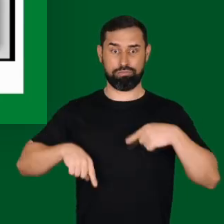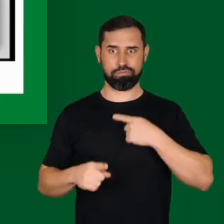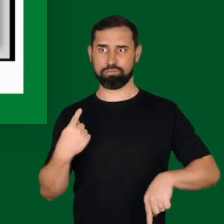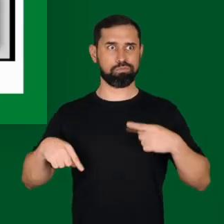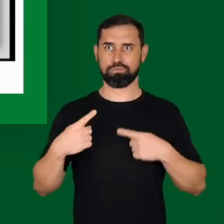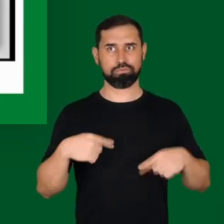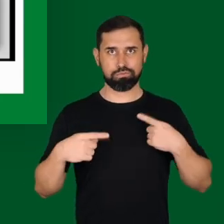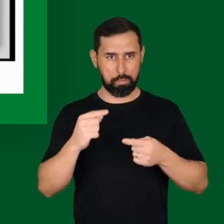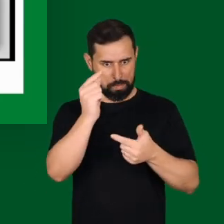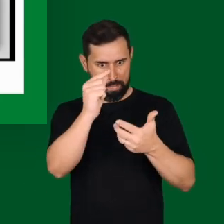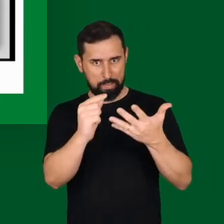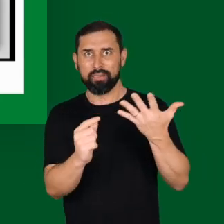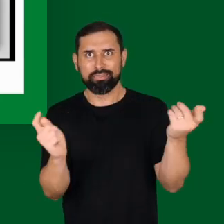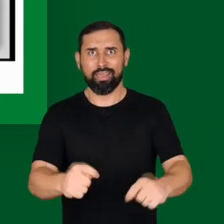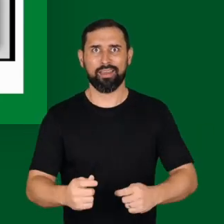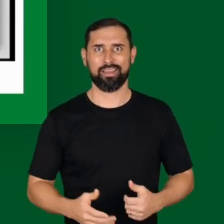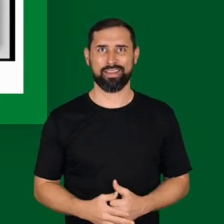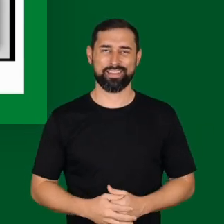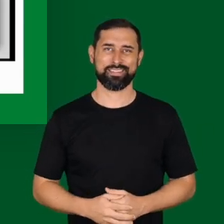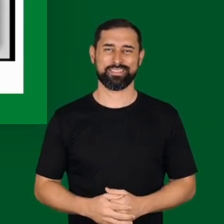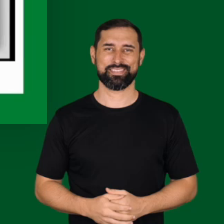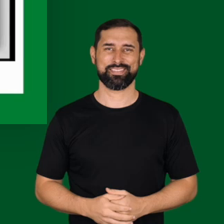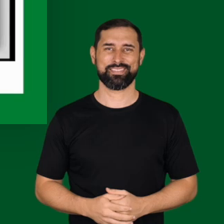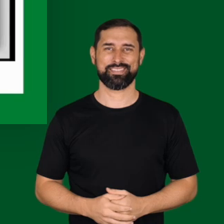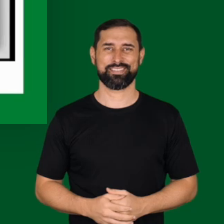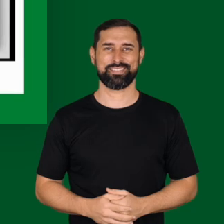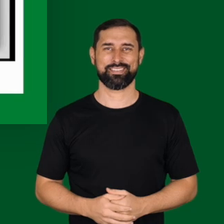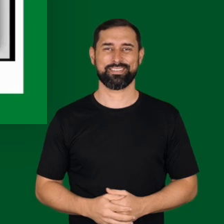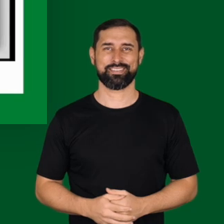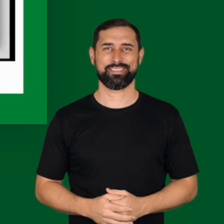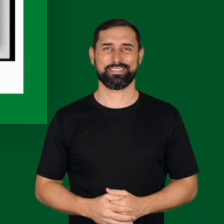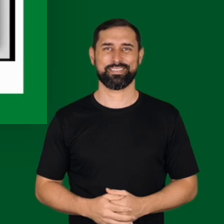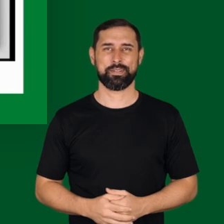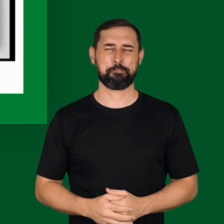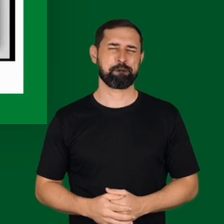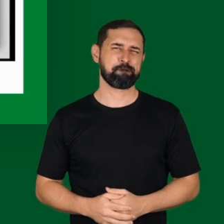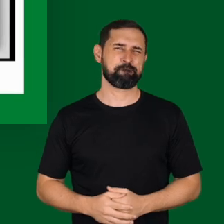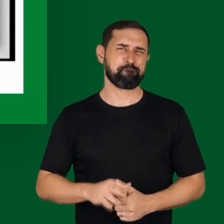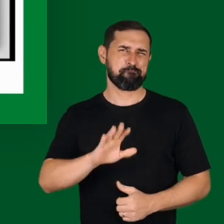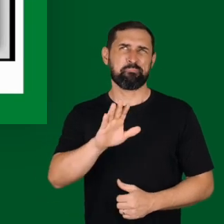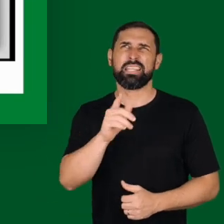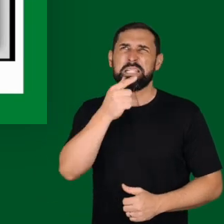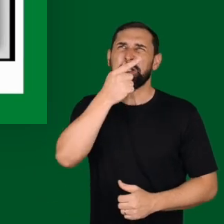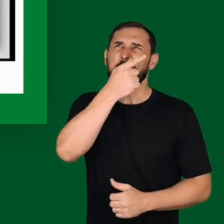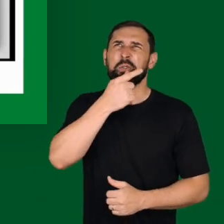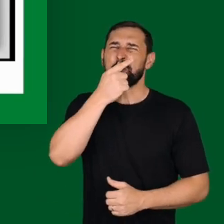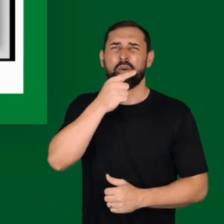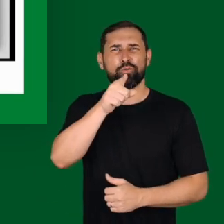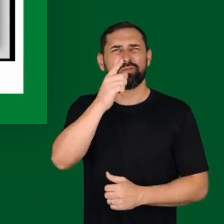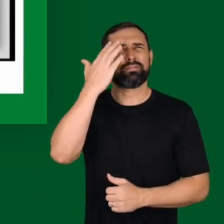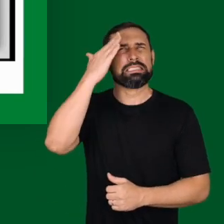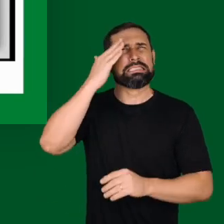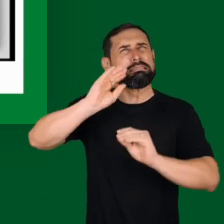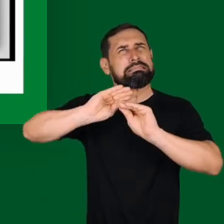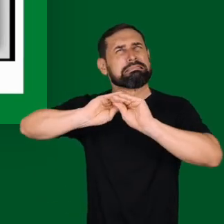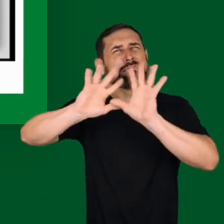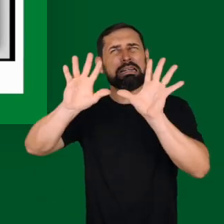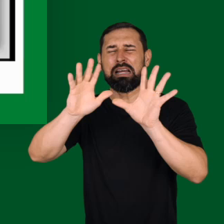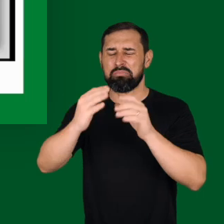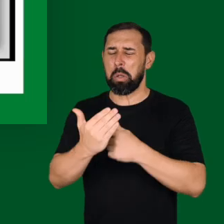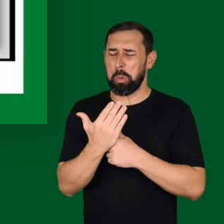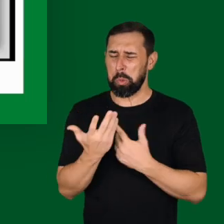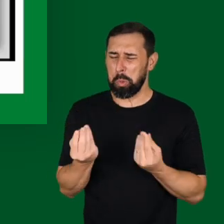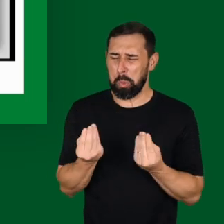as atividades do nosso corpo, a gente precisa de energia, e essa energia pode vir da glicose. De uma maneira